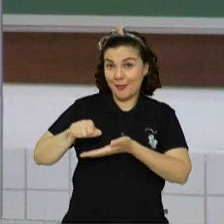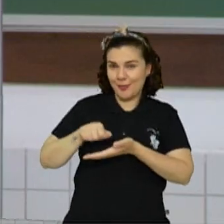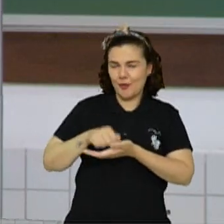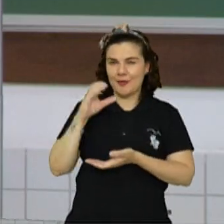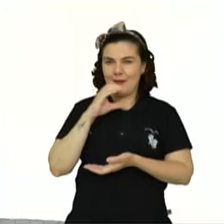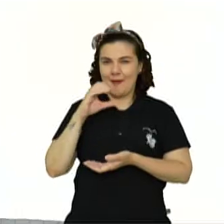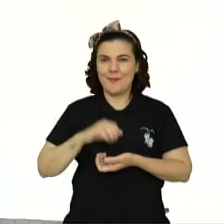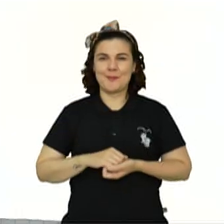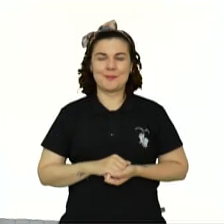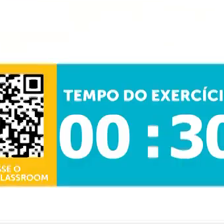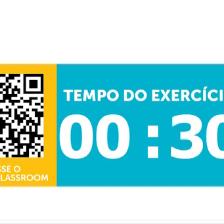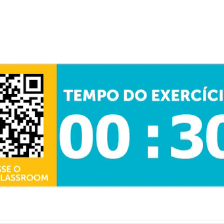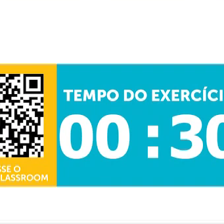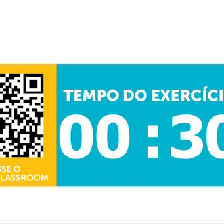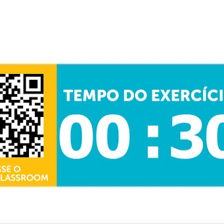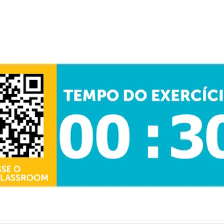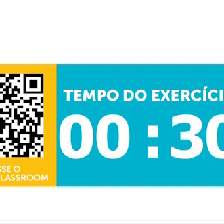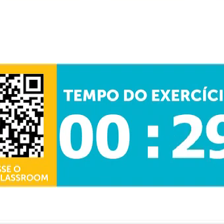lá rapidamente.